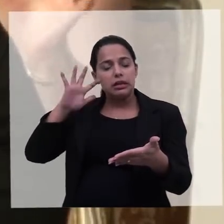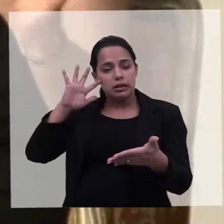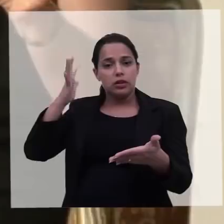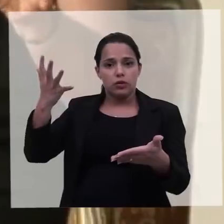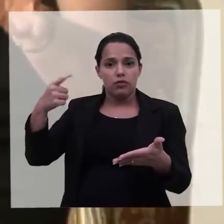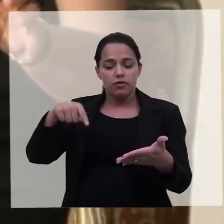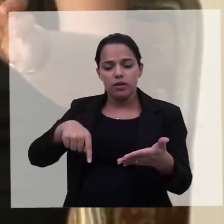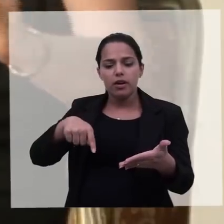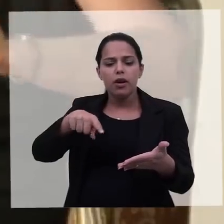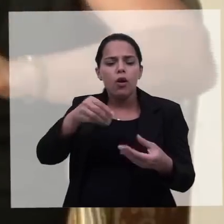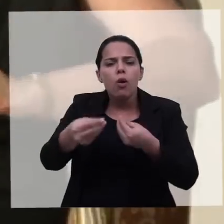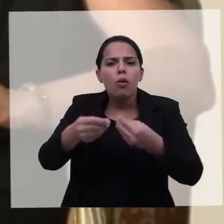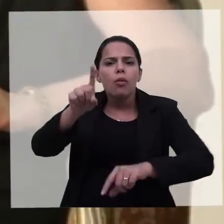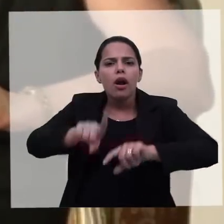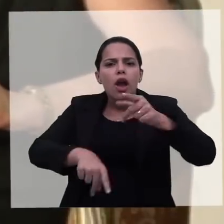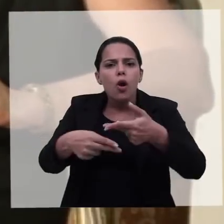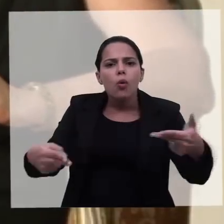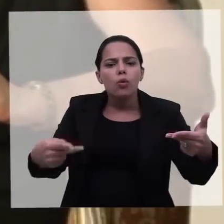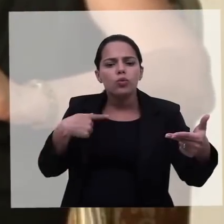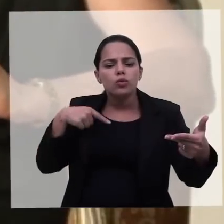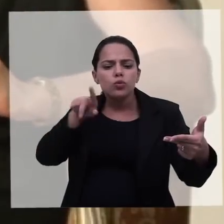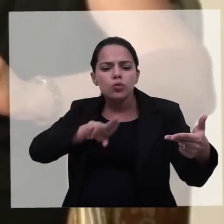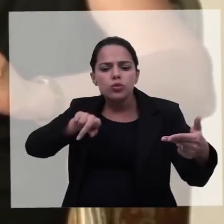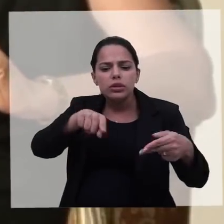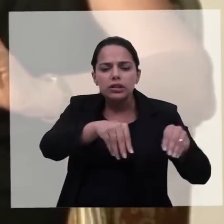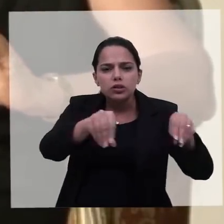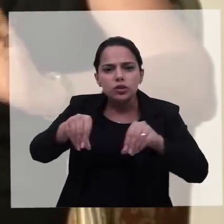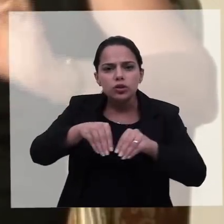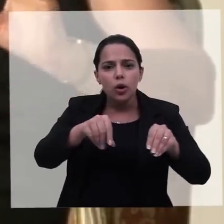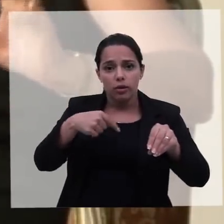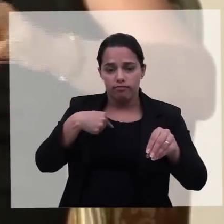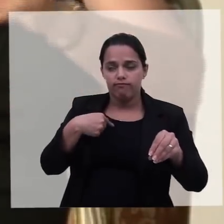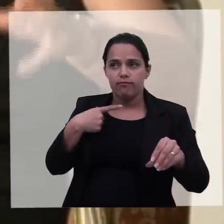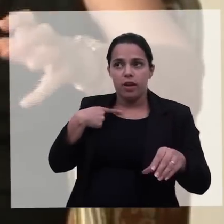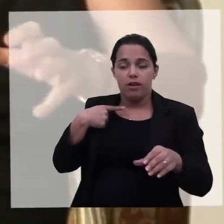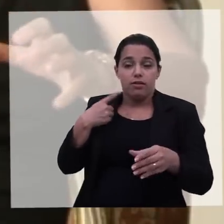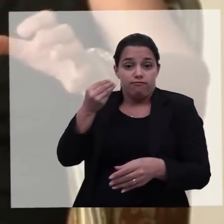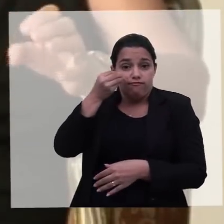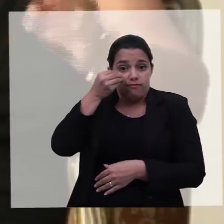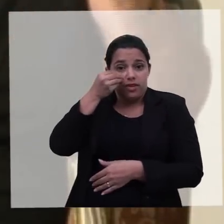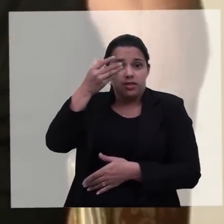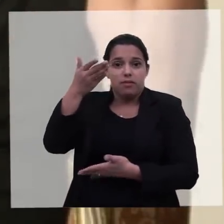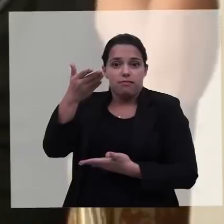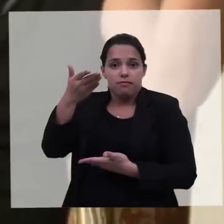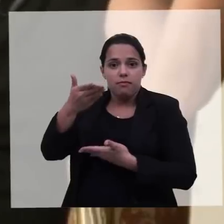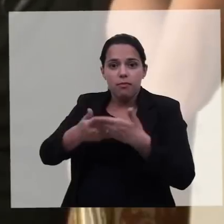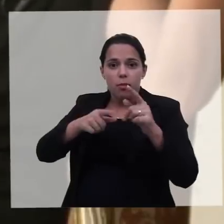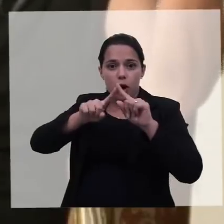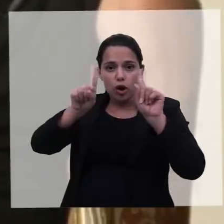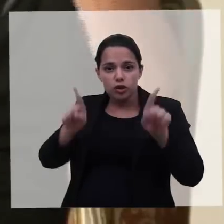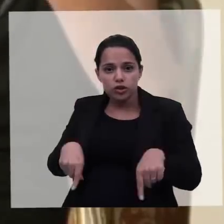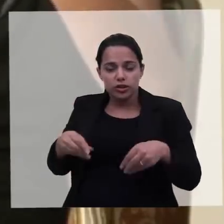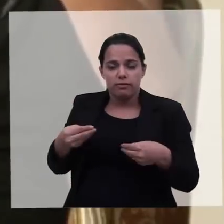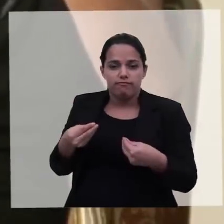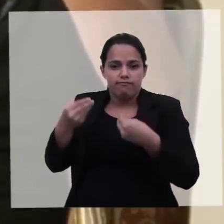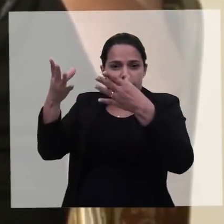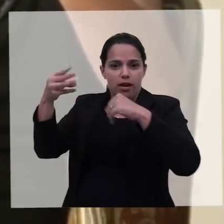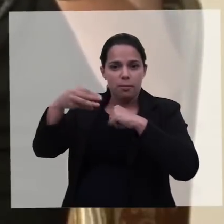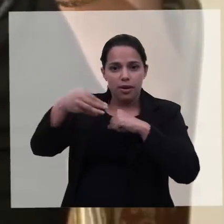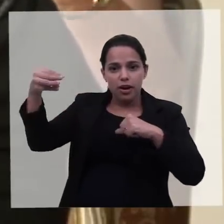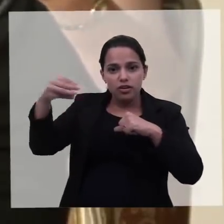me definindo em estudar recursos naturais renováveis. E quando eu mandei a minha proposta, tanto o Davis